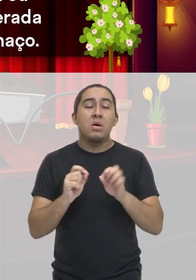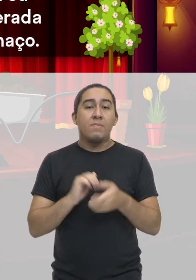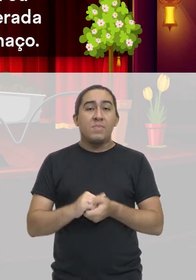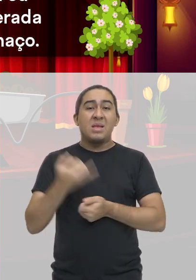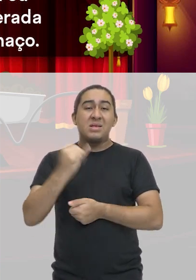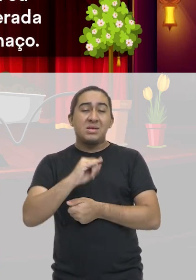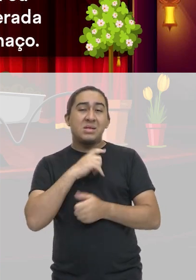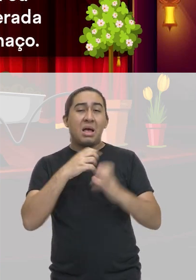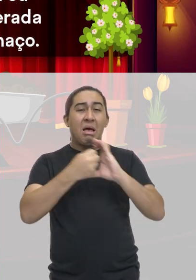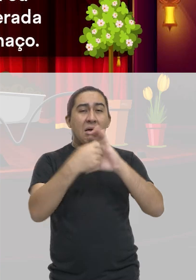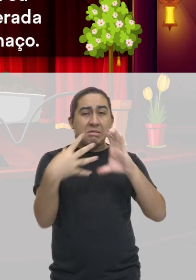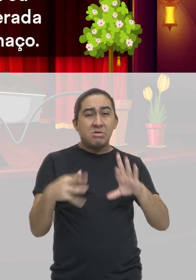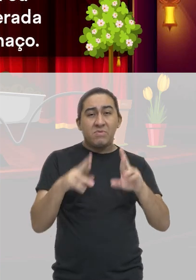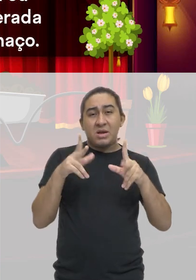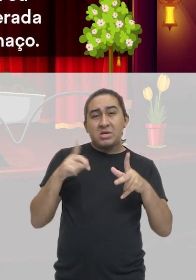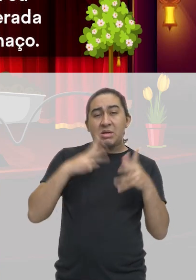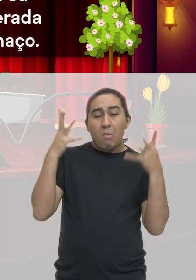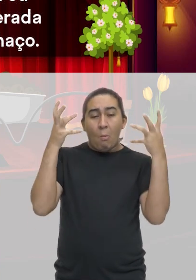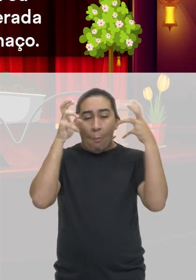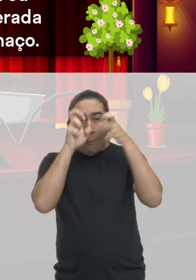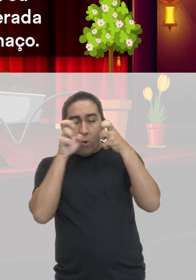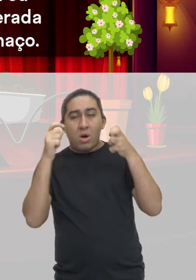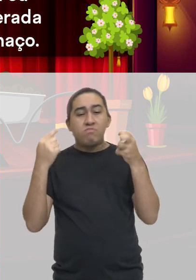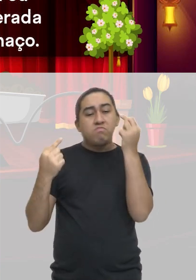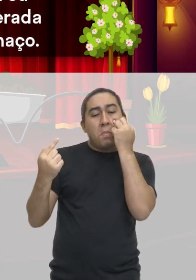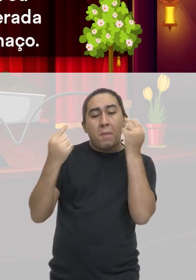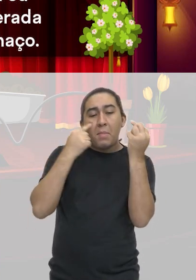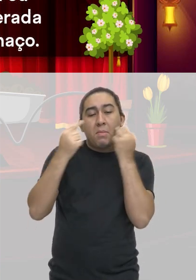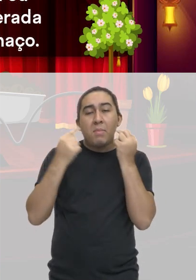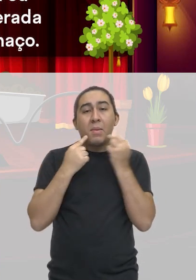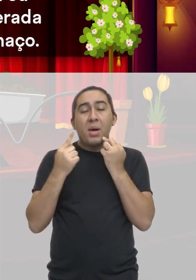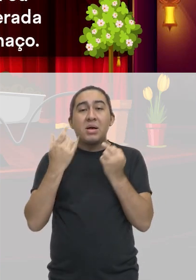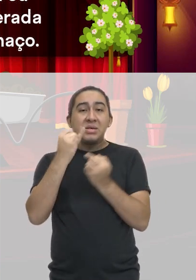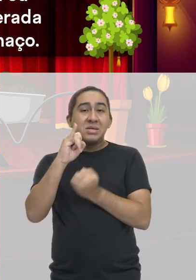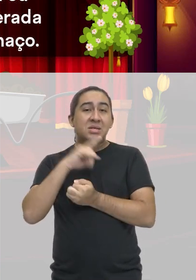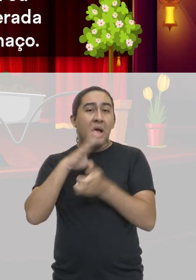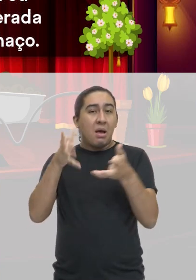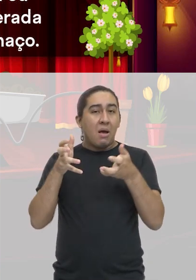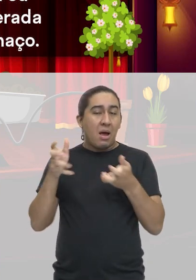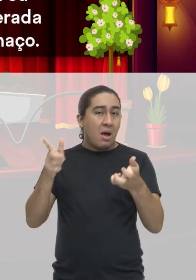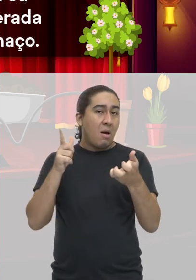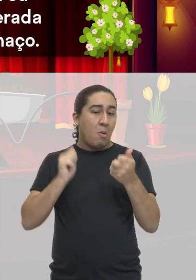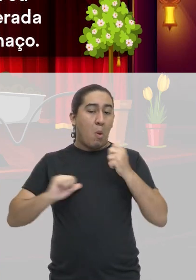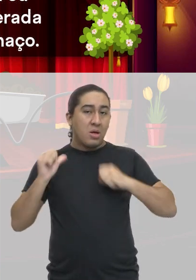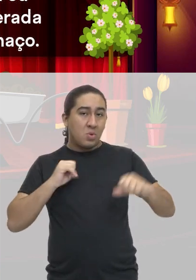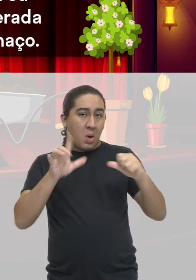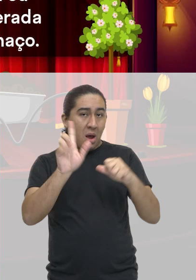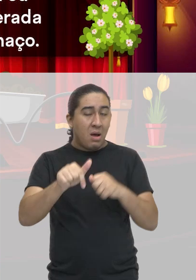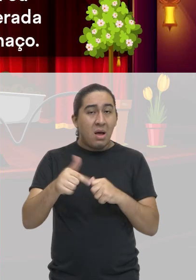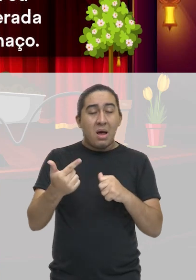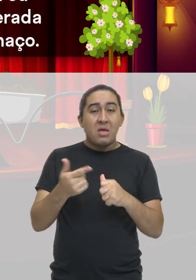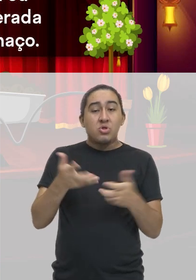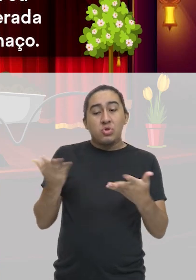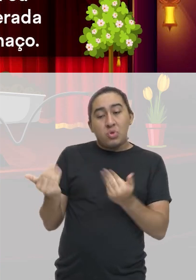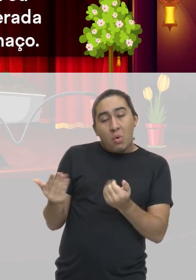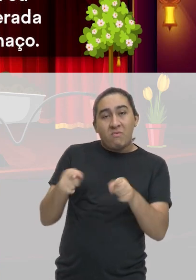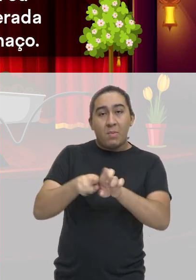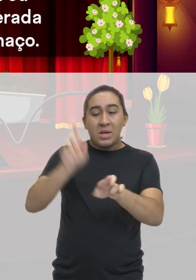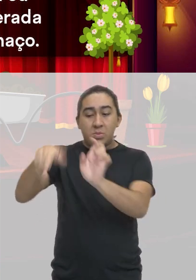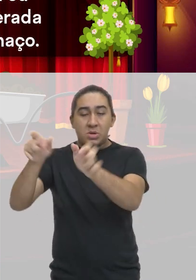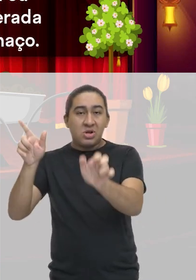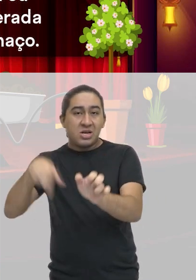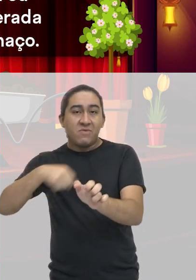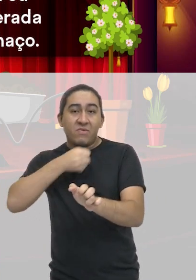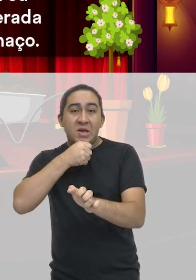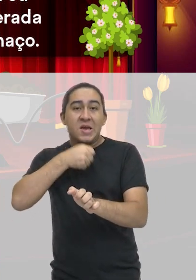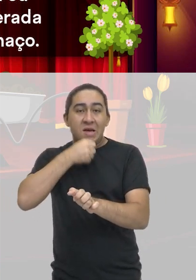humanos, rugas, pintas no rosto, né, para envelhecer um personagem, maquiagem exagerada para criar